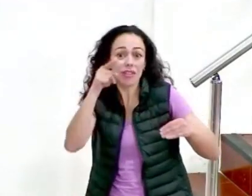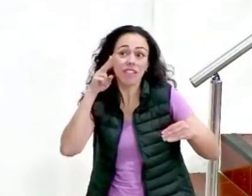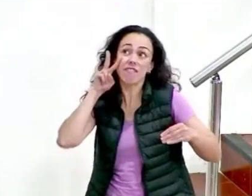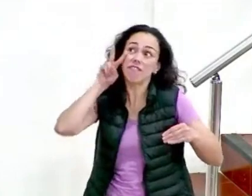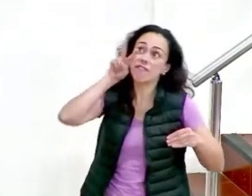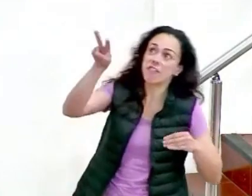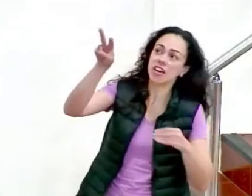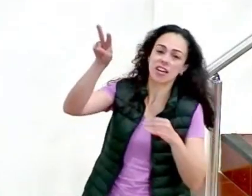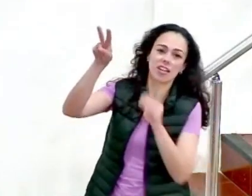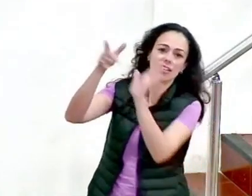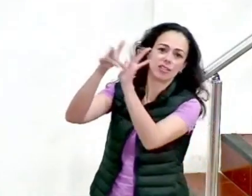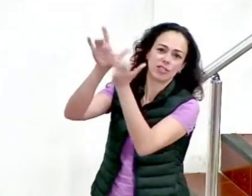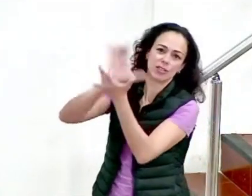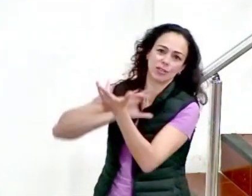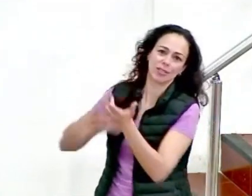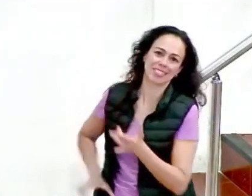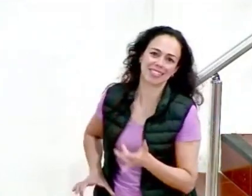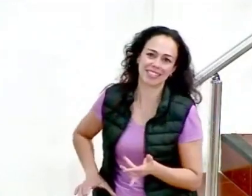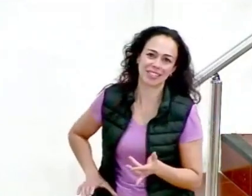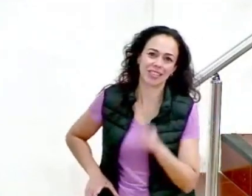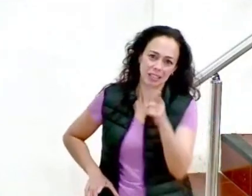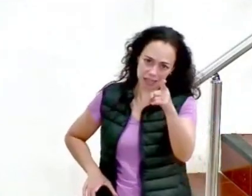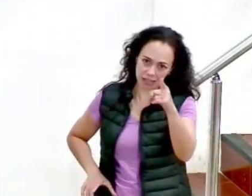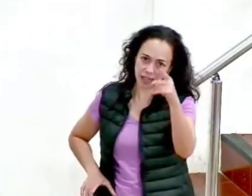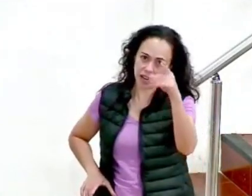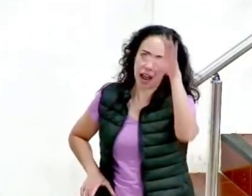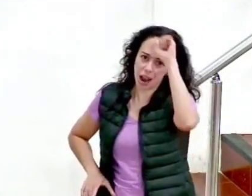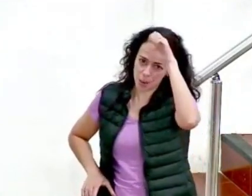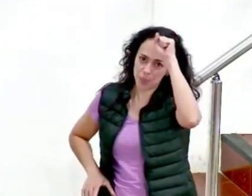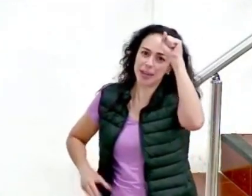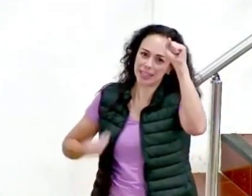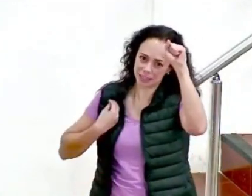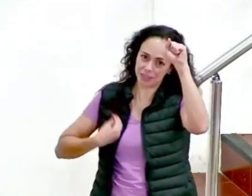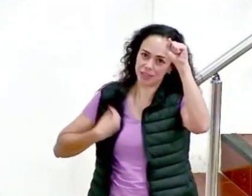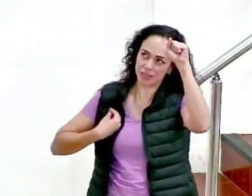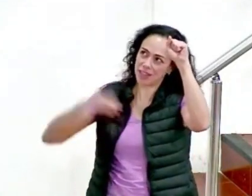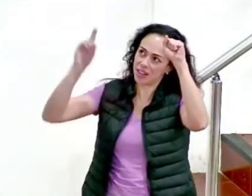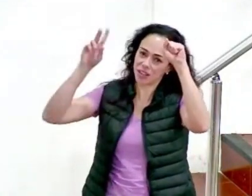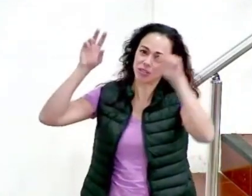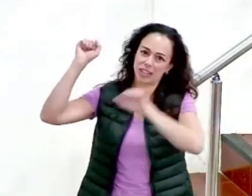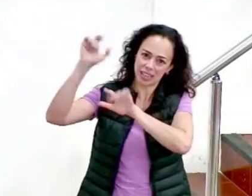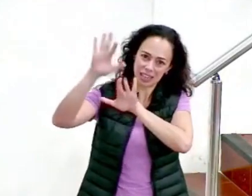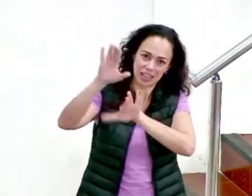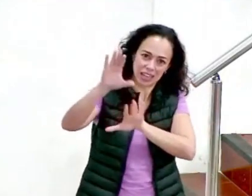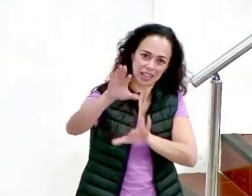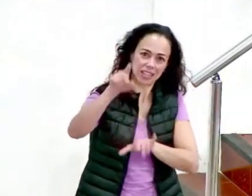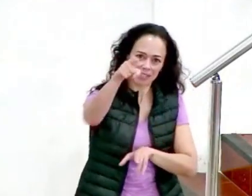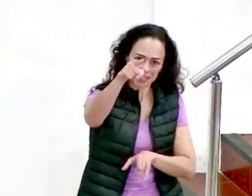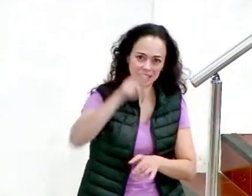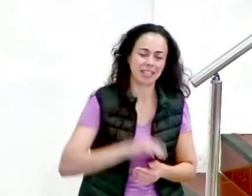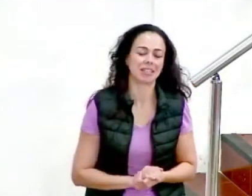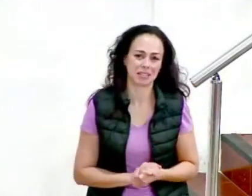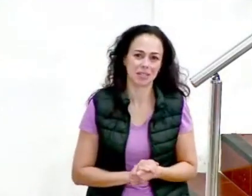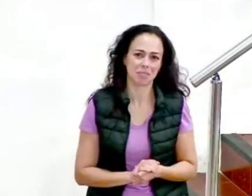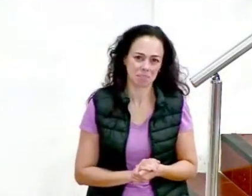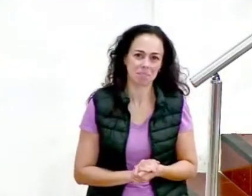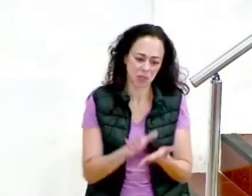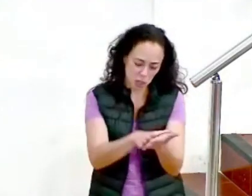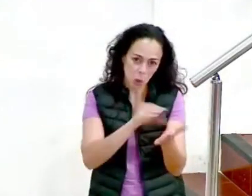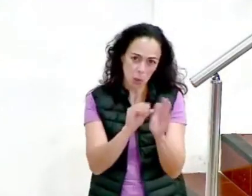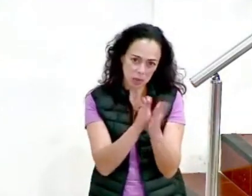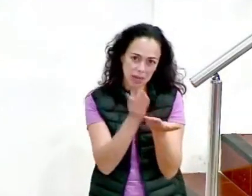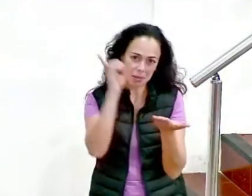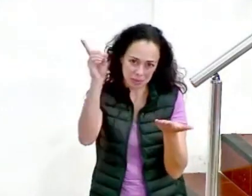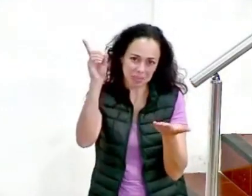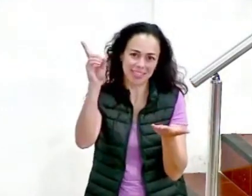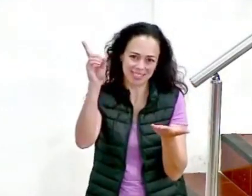essa fé te ensine a viver conforme Deus estabeleceu para você nas páginas da Escritura.